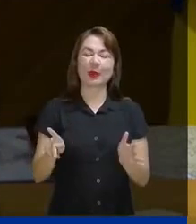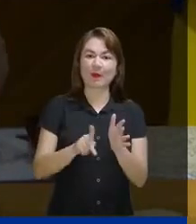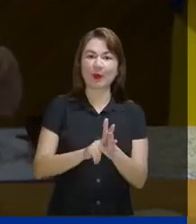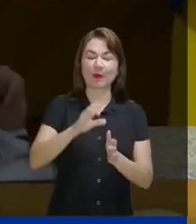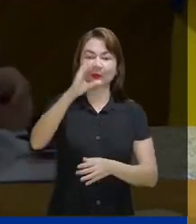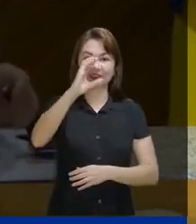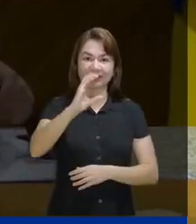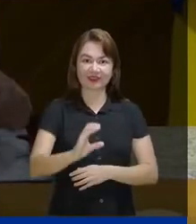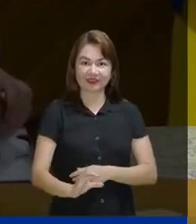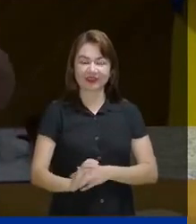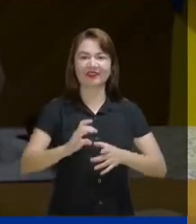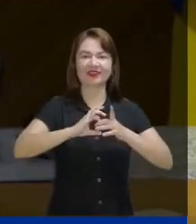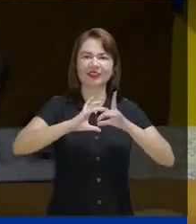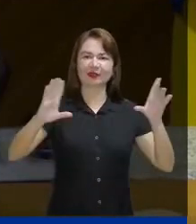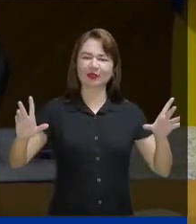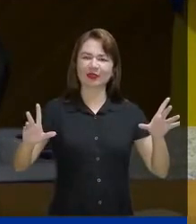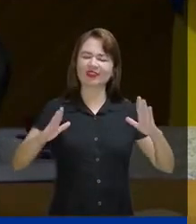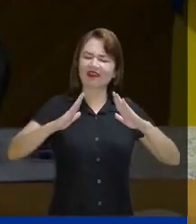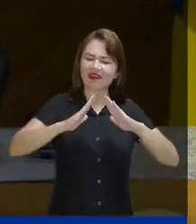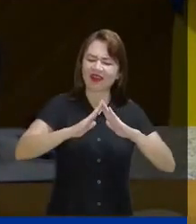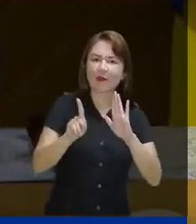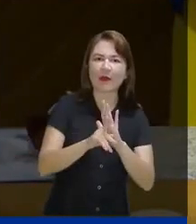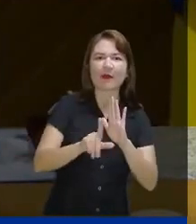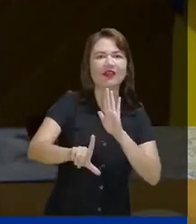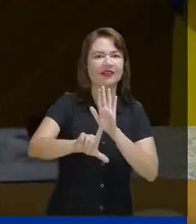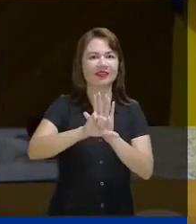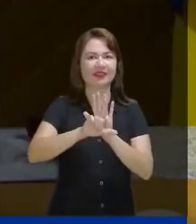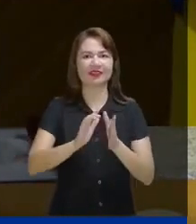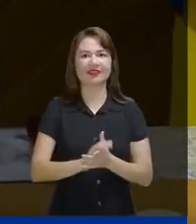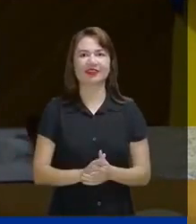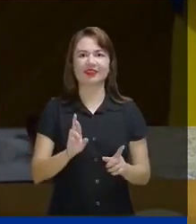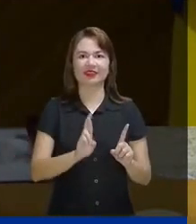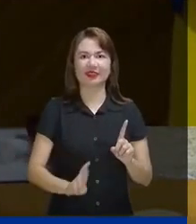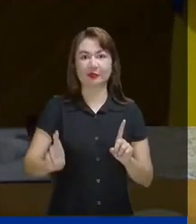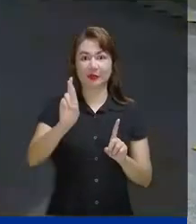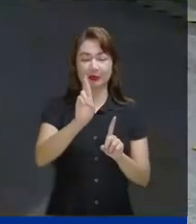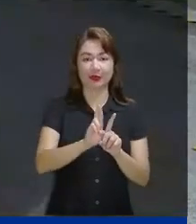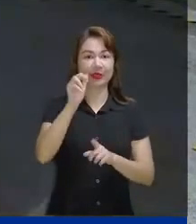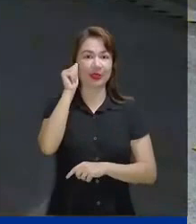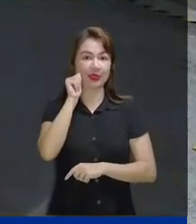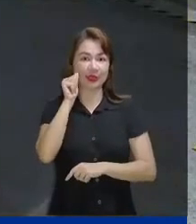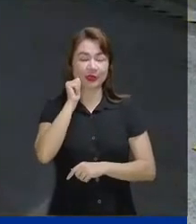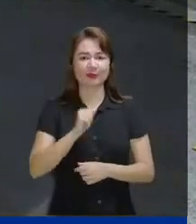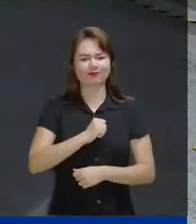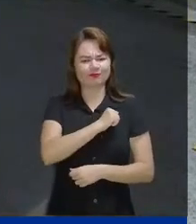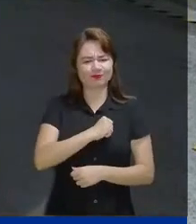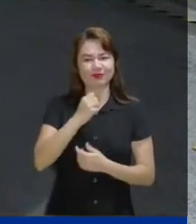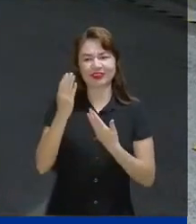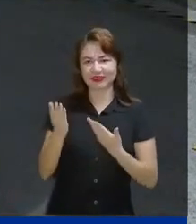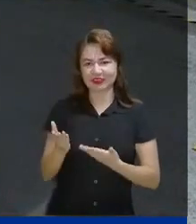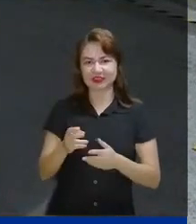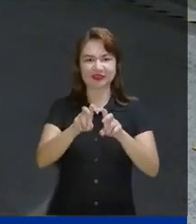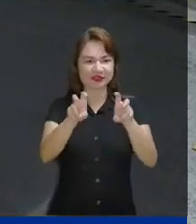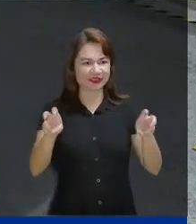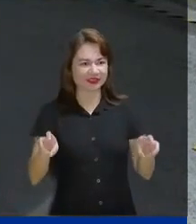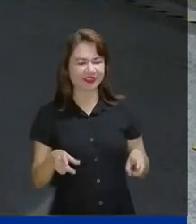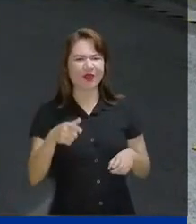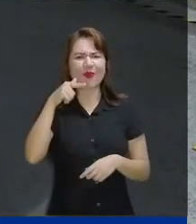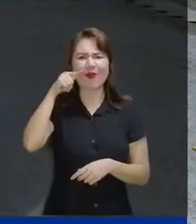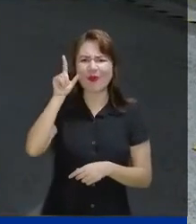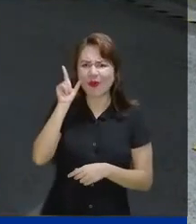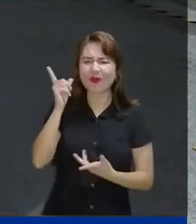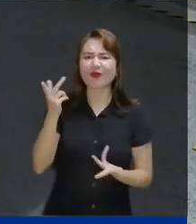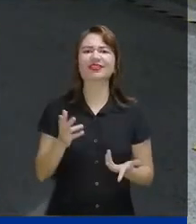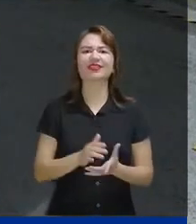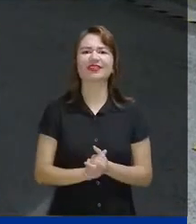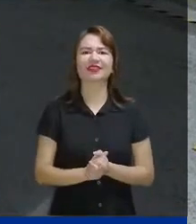da os óculos de Democracia, armação a quadrada, Casa de toda Leis, preta com eminentes detalhe pares, senhora vermelho em volta Procuradora de seu Regional pescoço. Eleitoral. Estava com saudade de Vossas Excelências desde ontem,